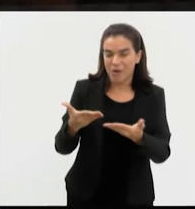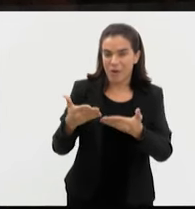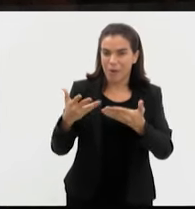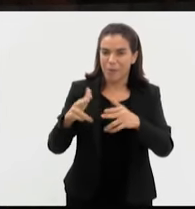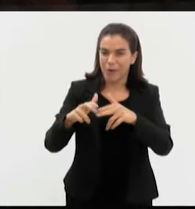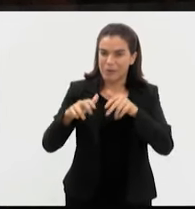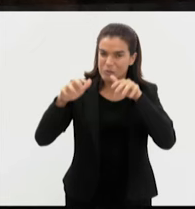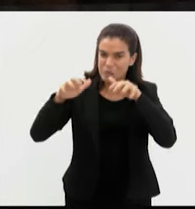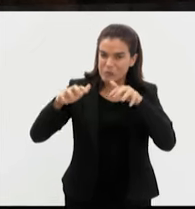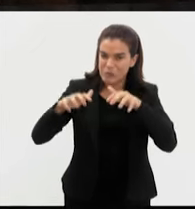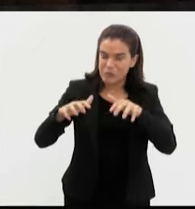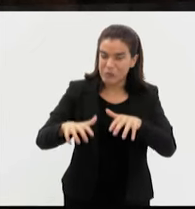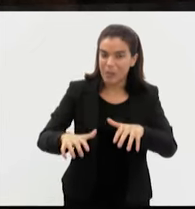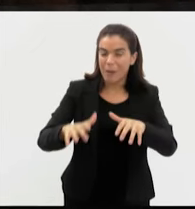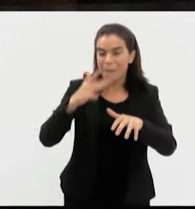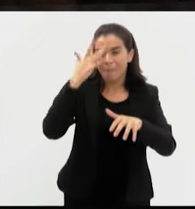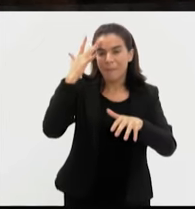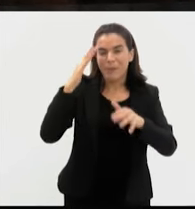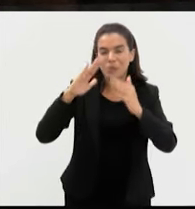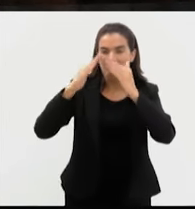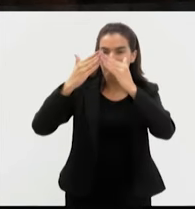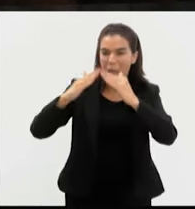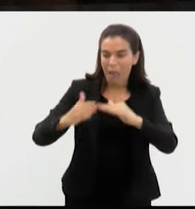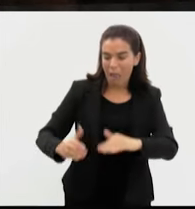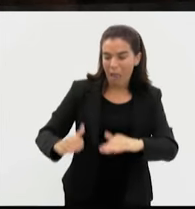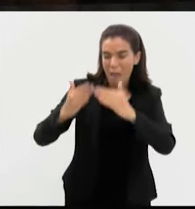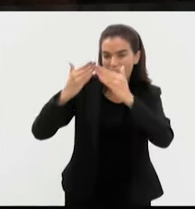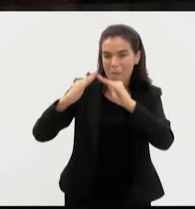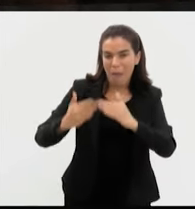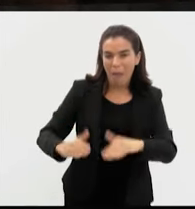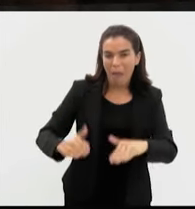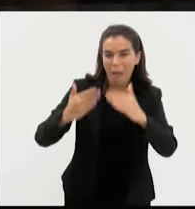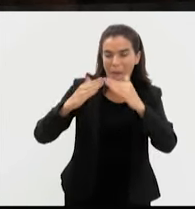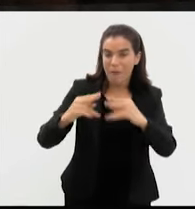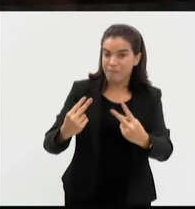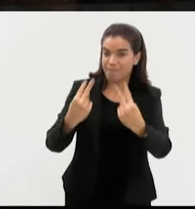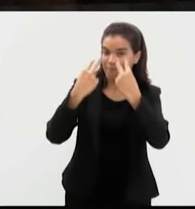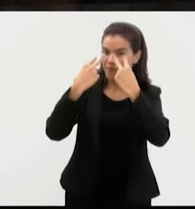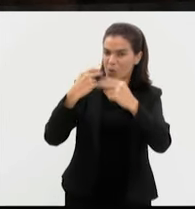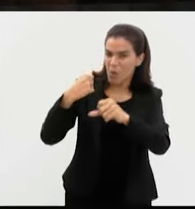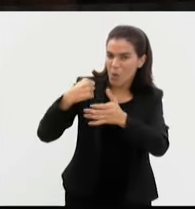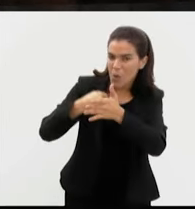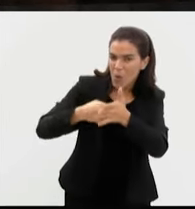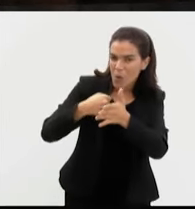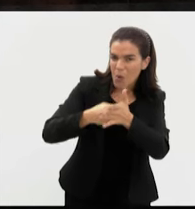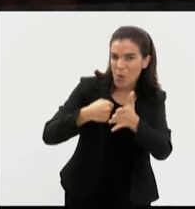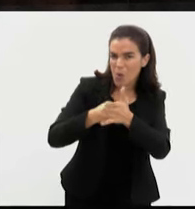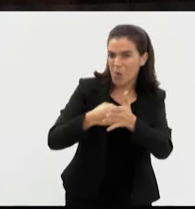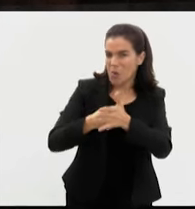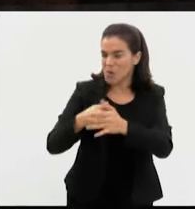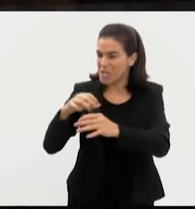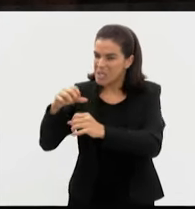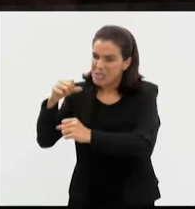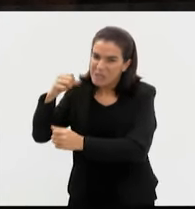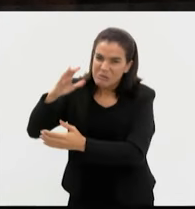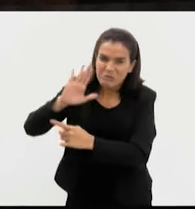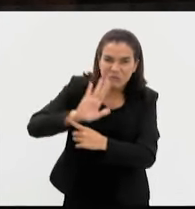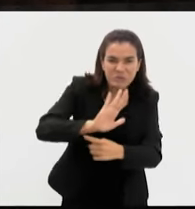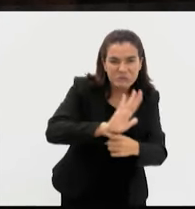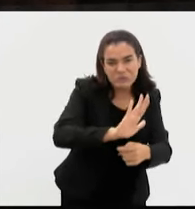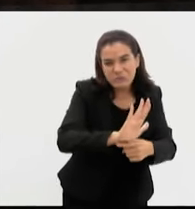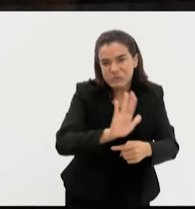verão as pessoas perderam todos seus pertences viram a minha luta a minha batalha dentro da água literalmente guerreando lutando ajudando a